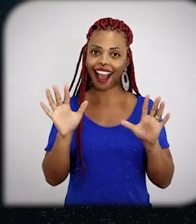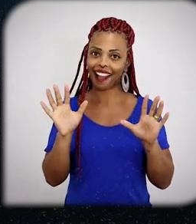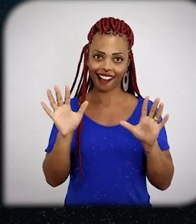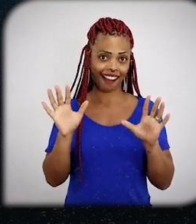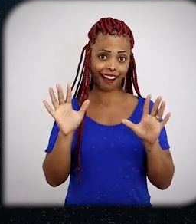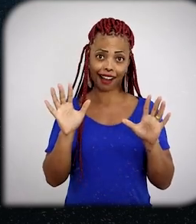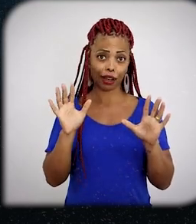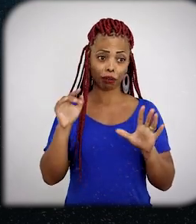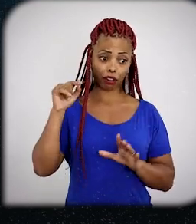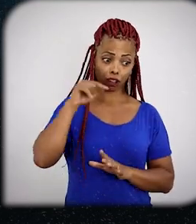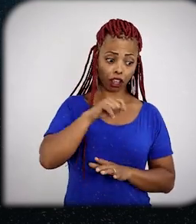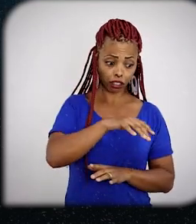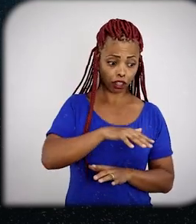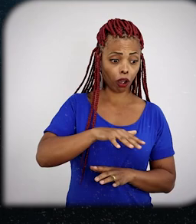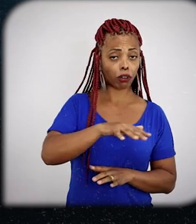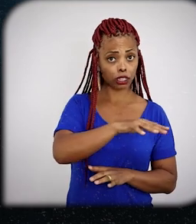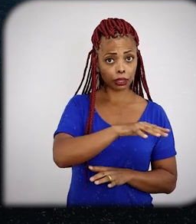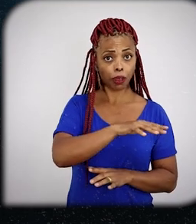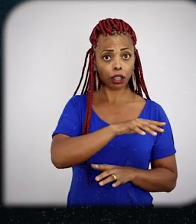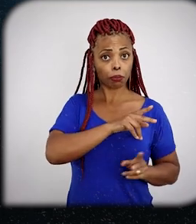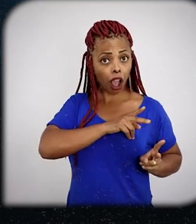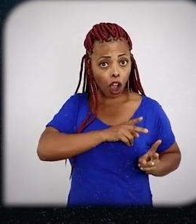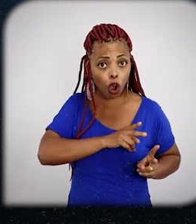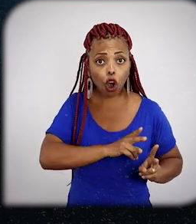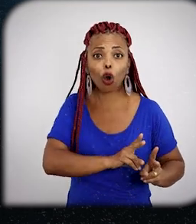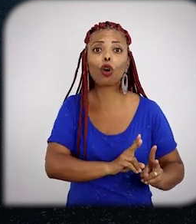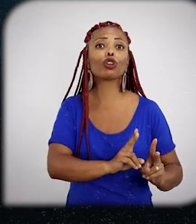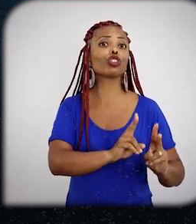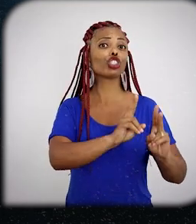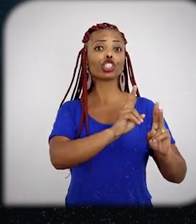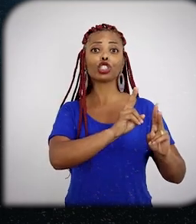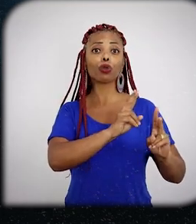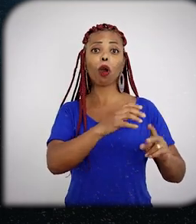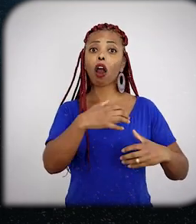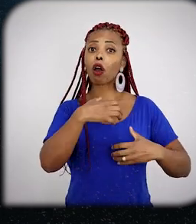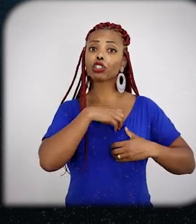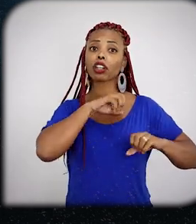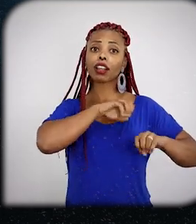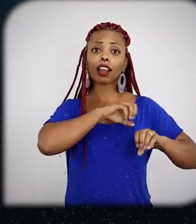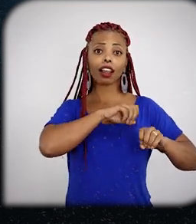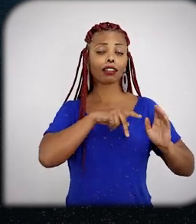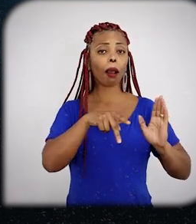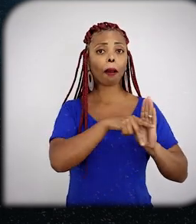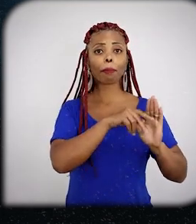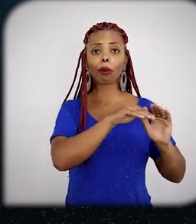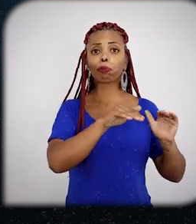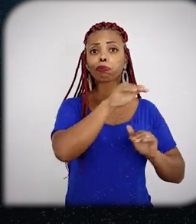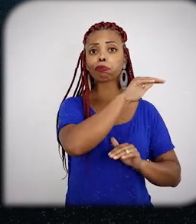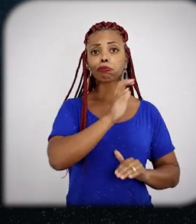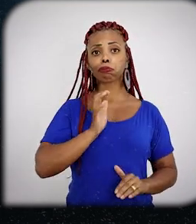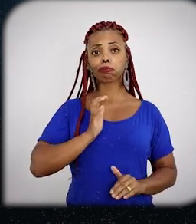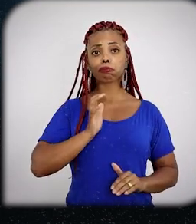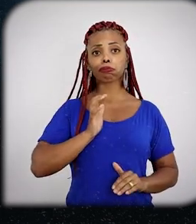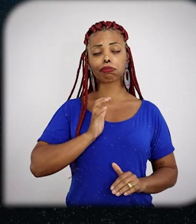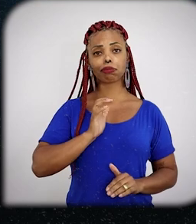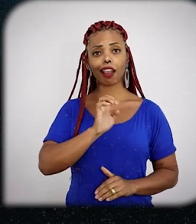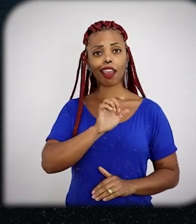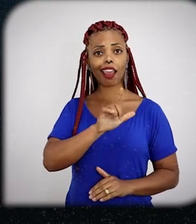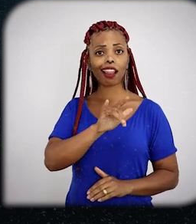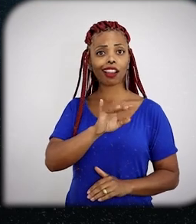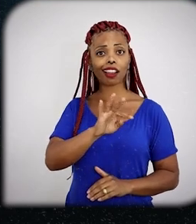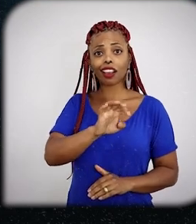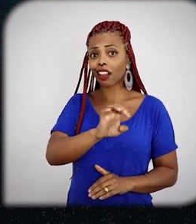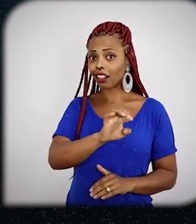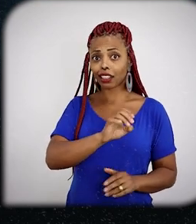que ela é um espaço de reprodução das elites, né?